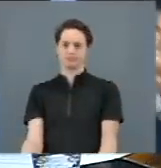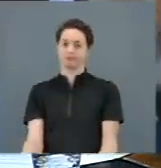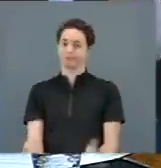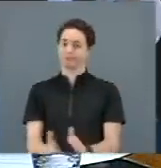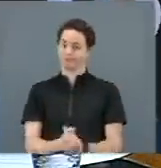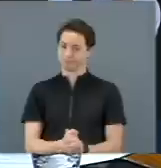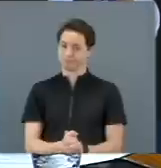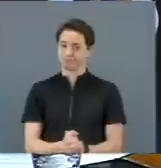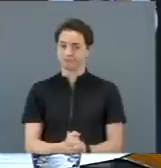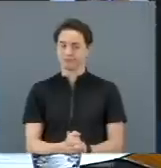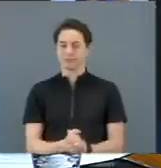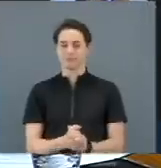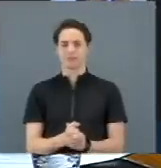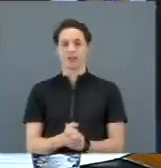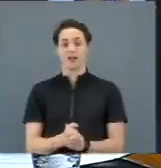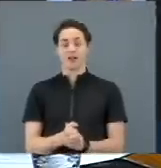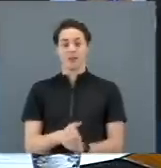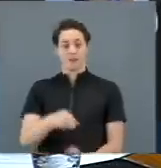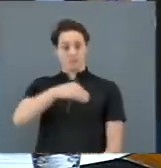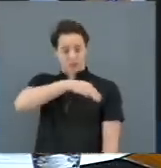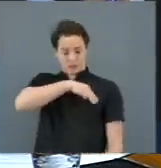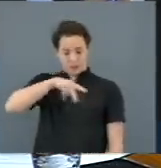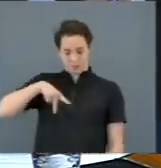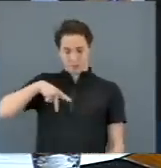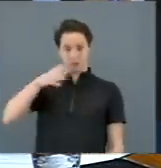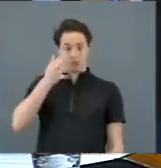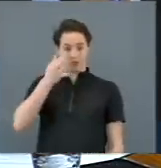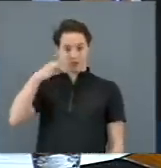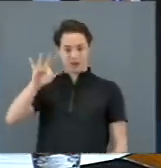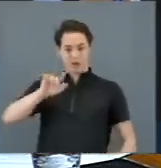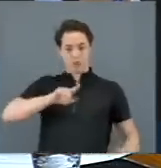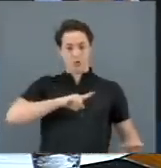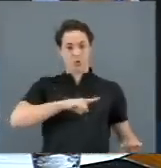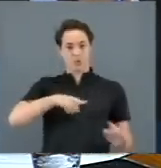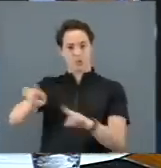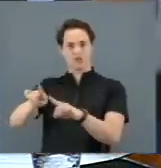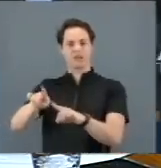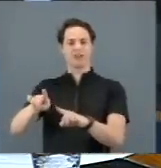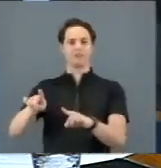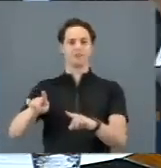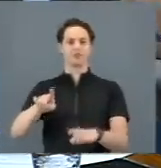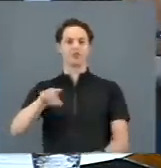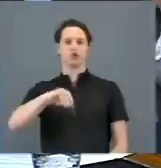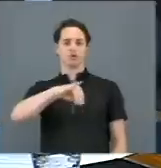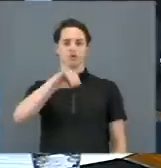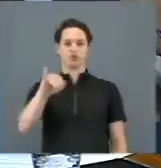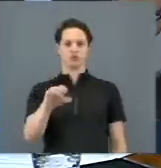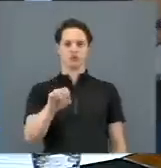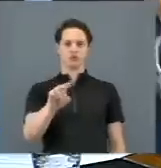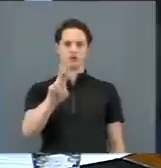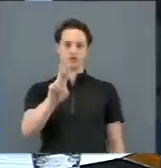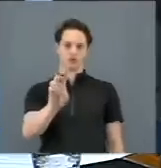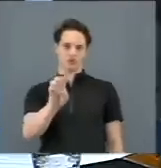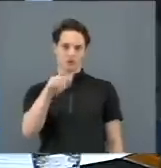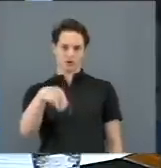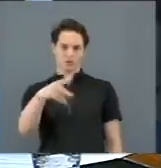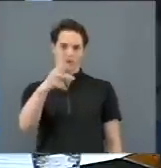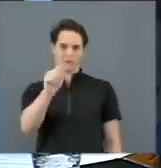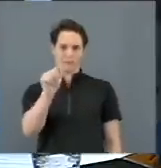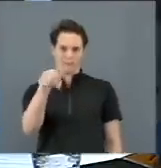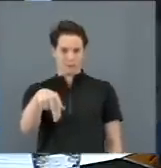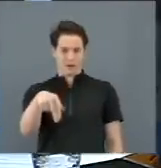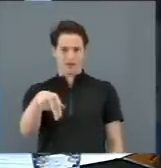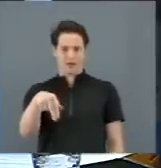A ação do Ministério Público Federal contra essa emissora Jovem Pan pegou diversos programas da